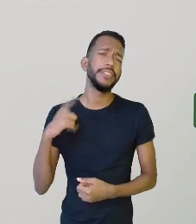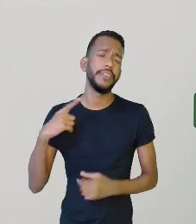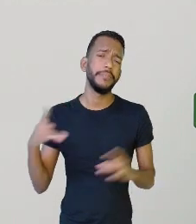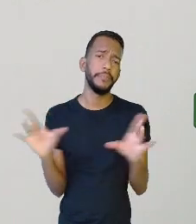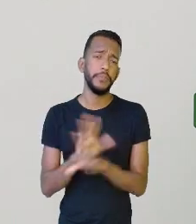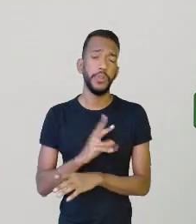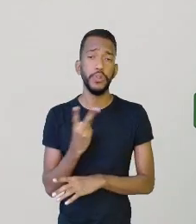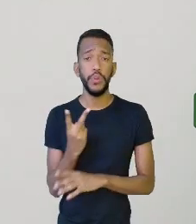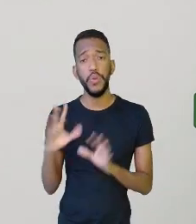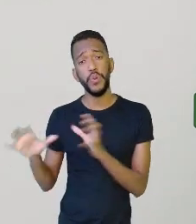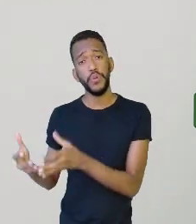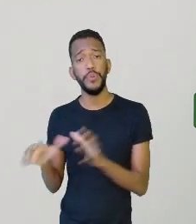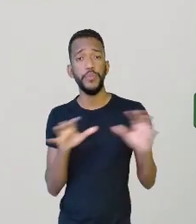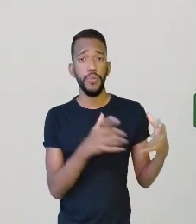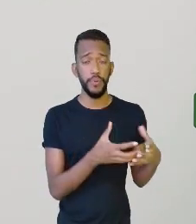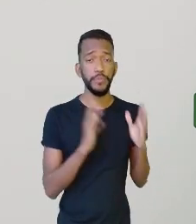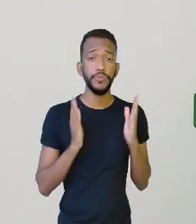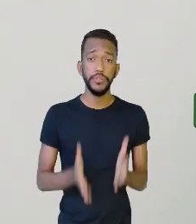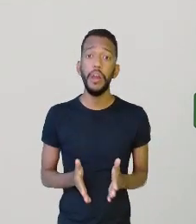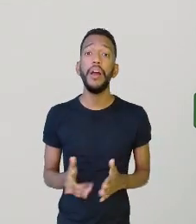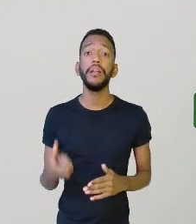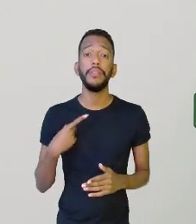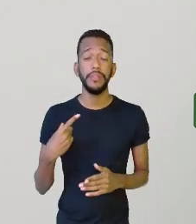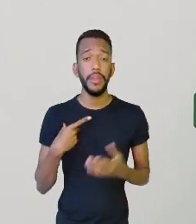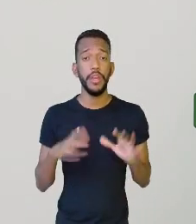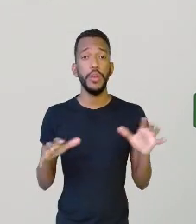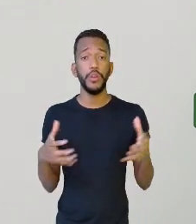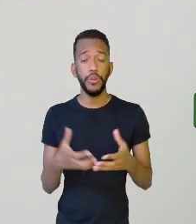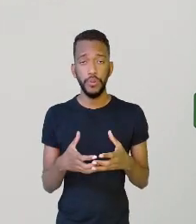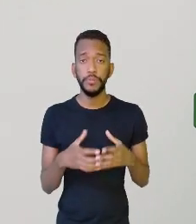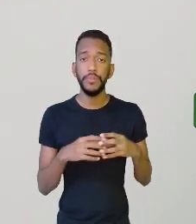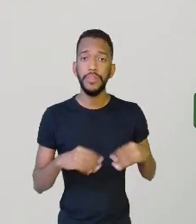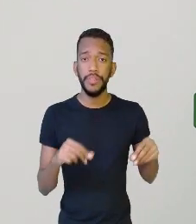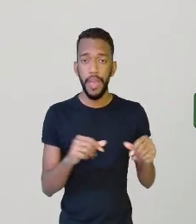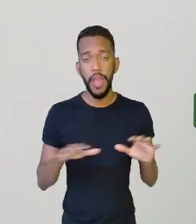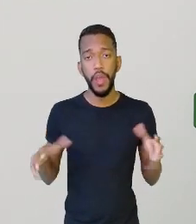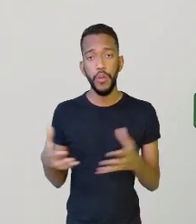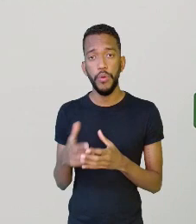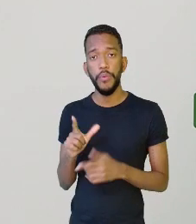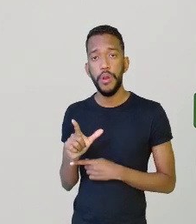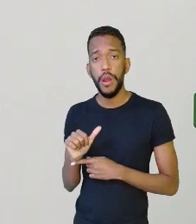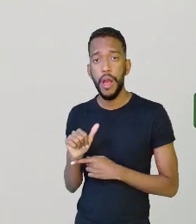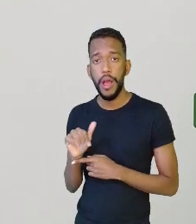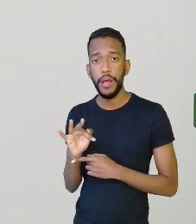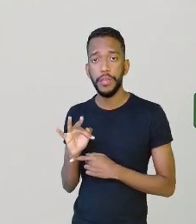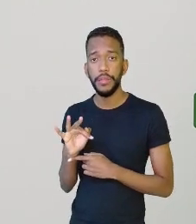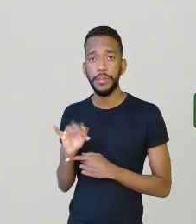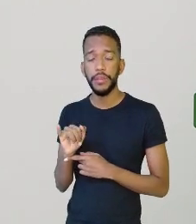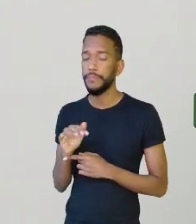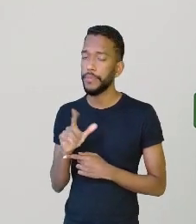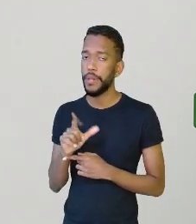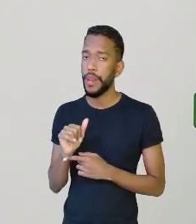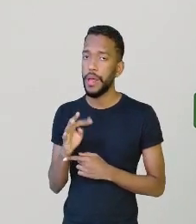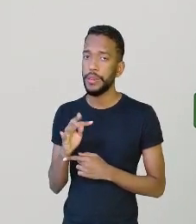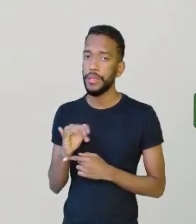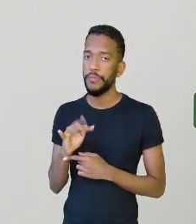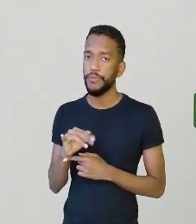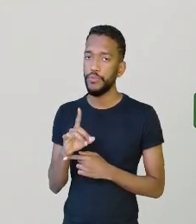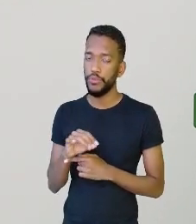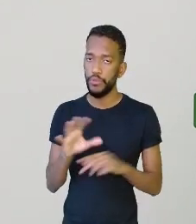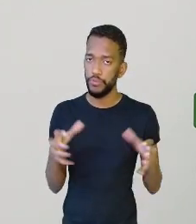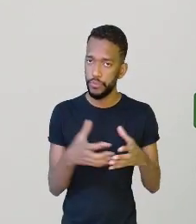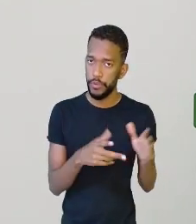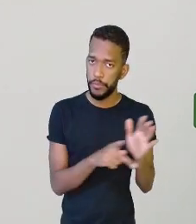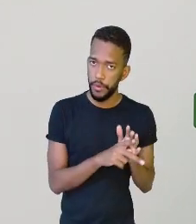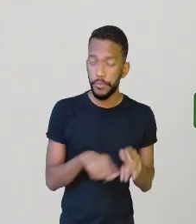grupos aí, os senhores de engenho, aqueles que possuíam as terras, os latifúndios, e nós tínhamos uma sociedade escravizada. O que seria